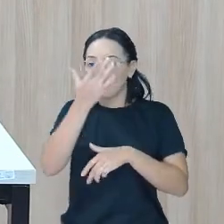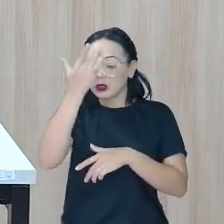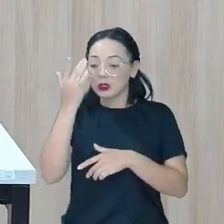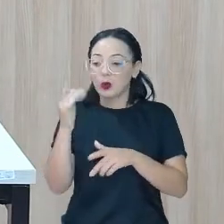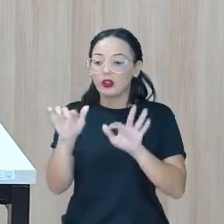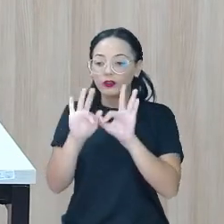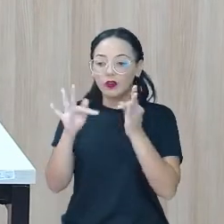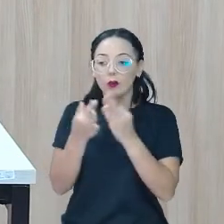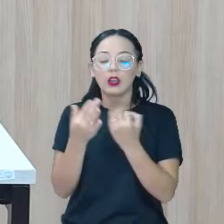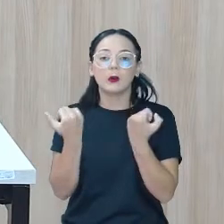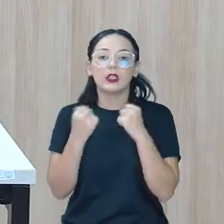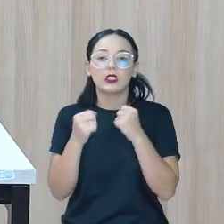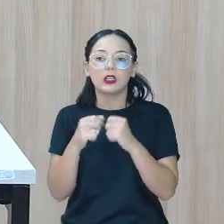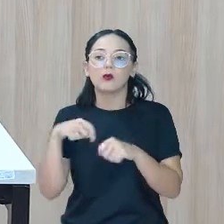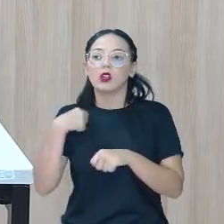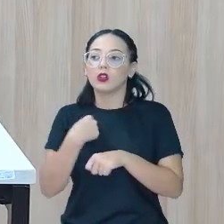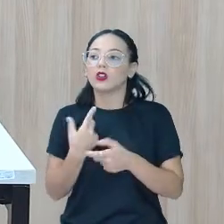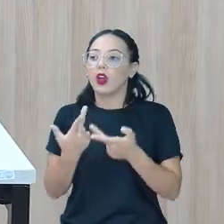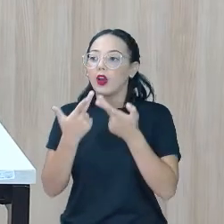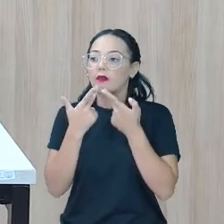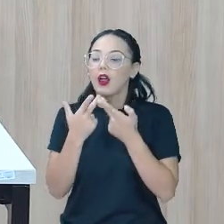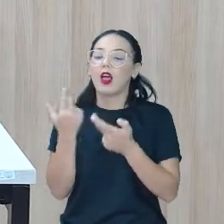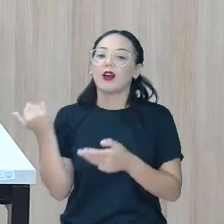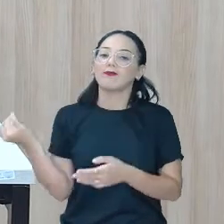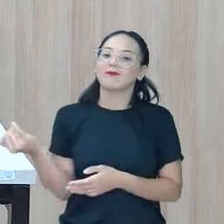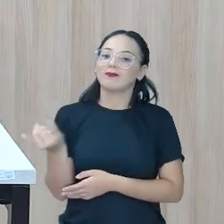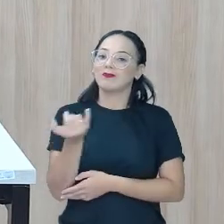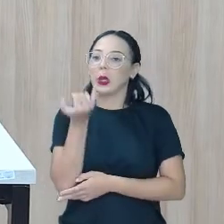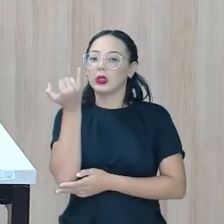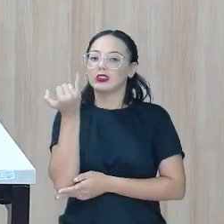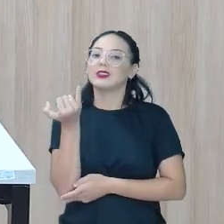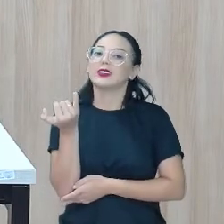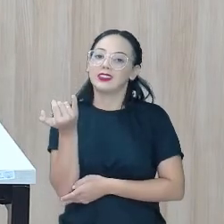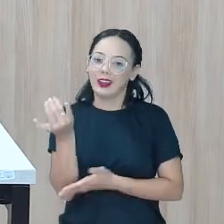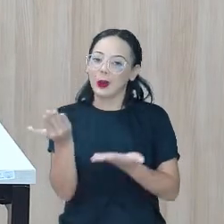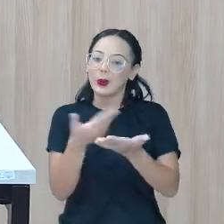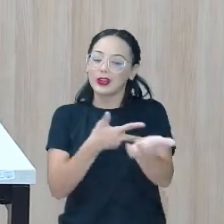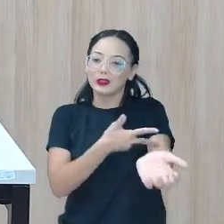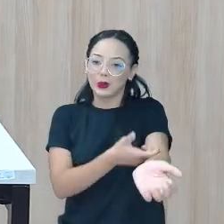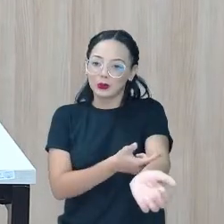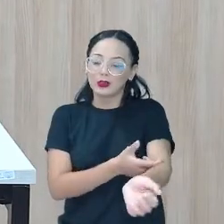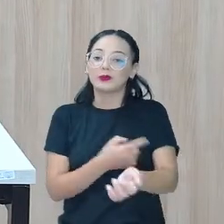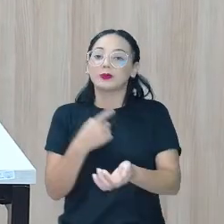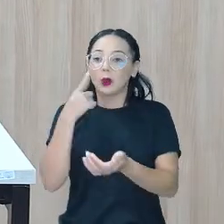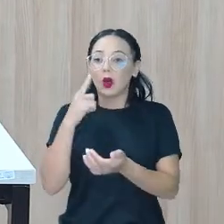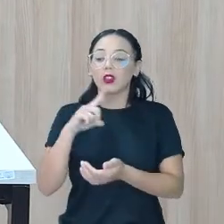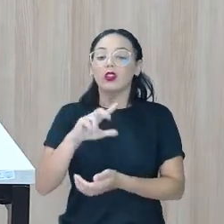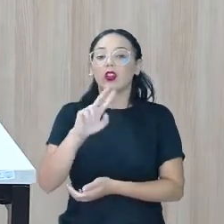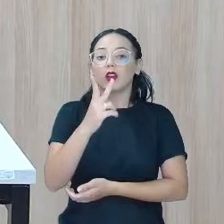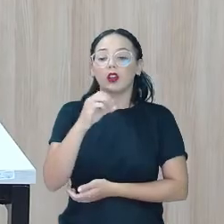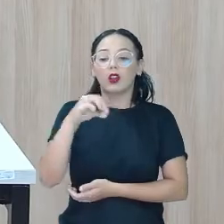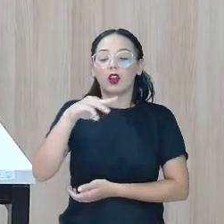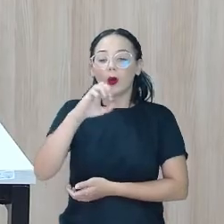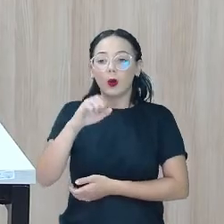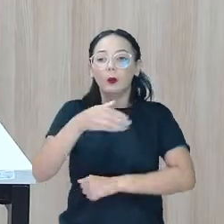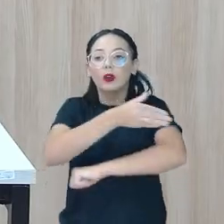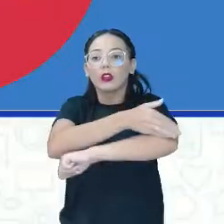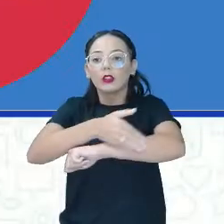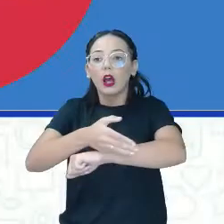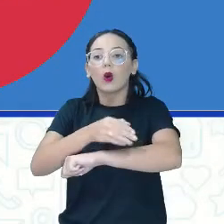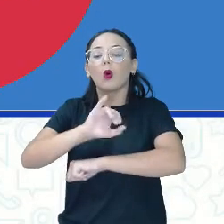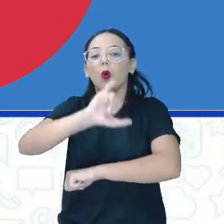está precisando, e aí a gente diz como é importante a questão aí do doador. Então, tem o Hemópio, que fica na rua Joaquim